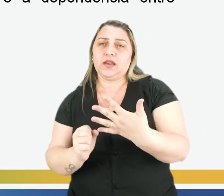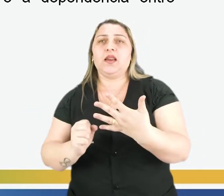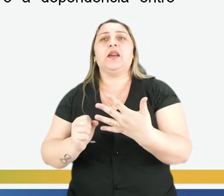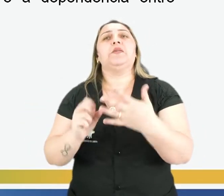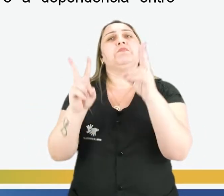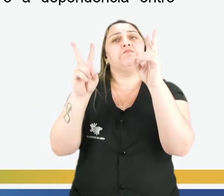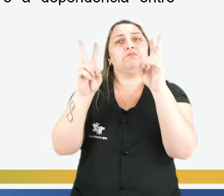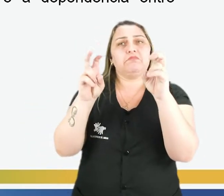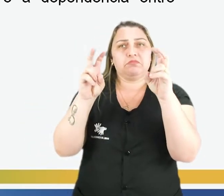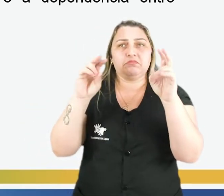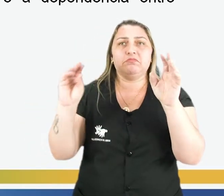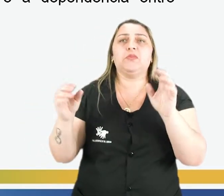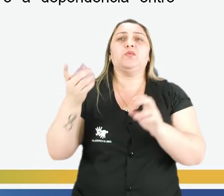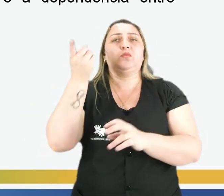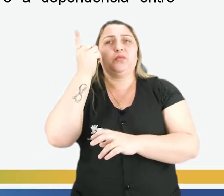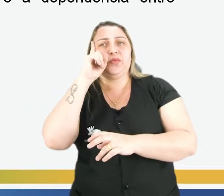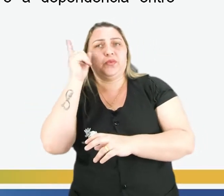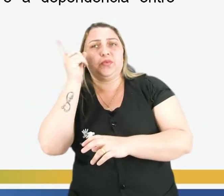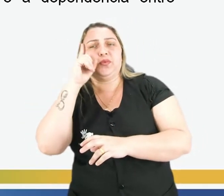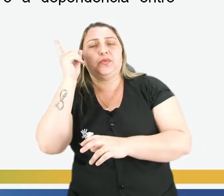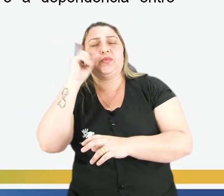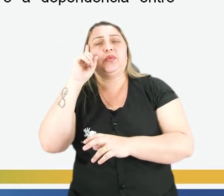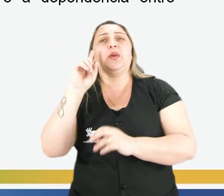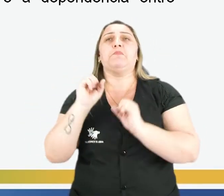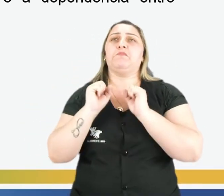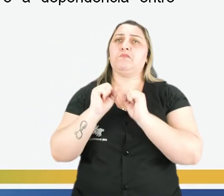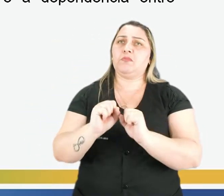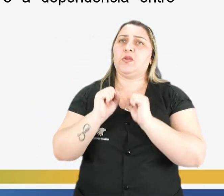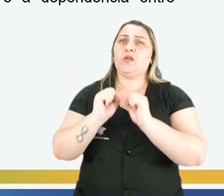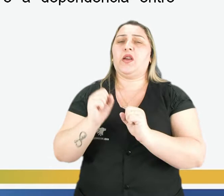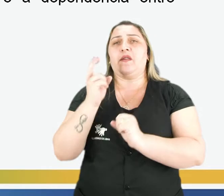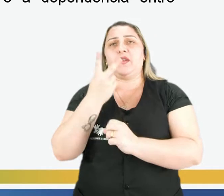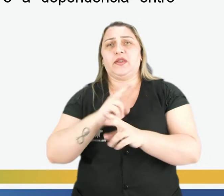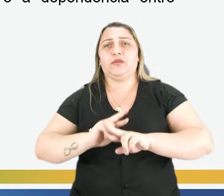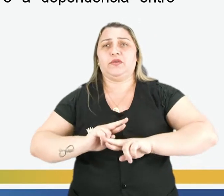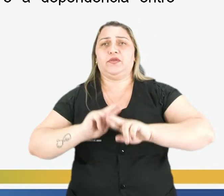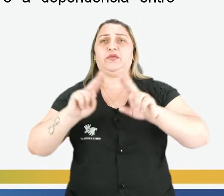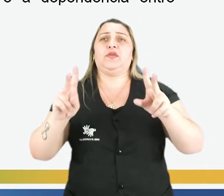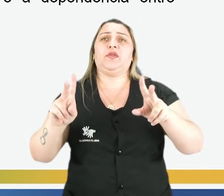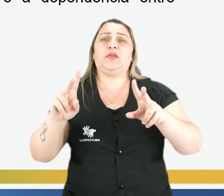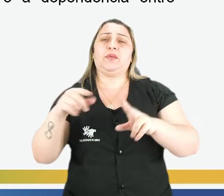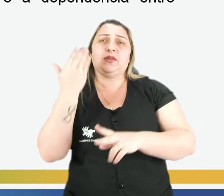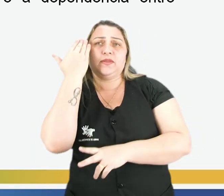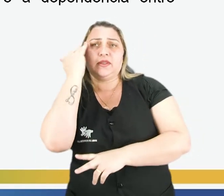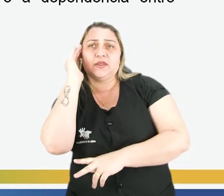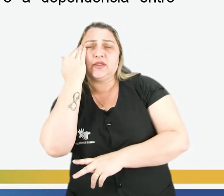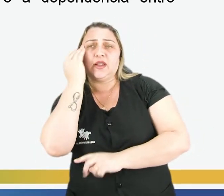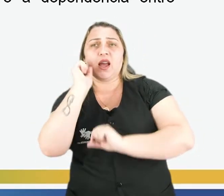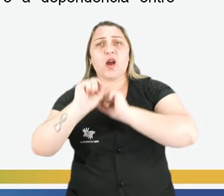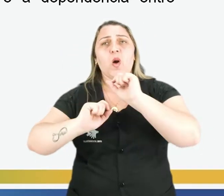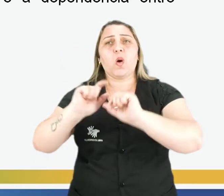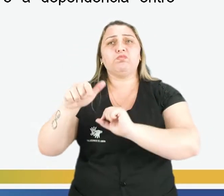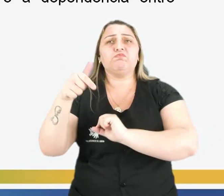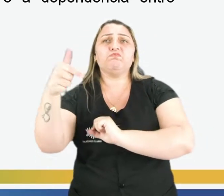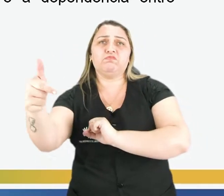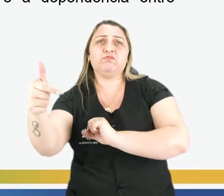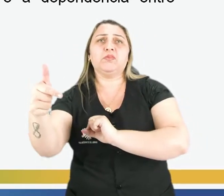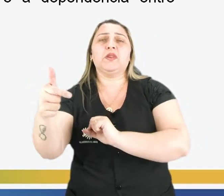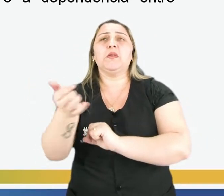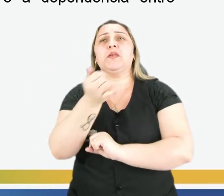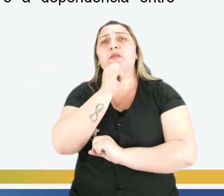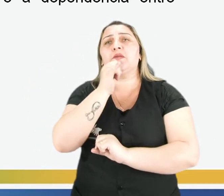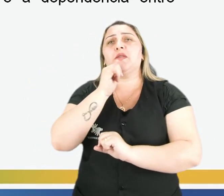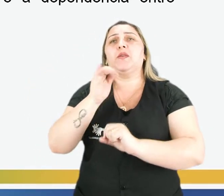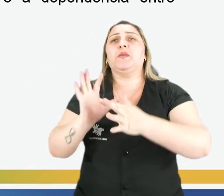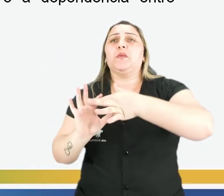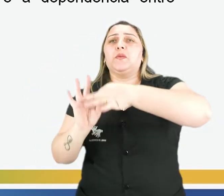assunto que faz parte do nosso dia a dia e que pode fazer grande diferença para entendermos outros aspectos, como o